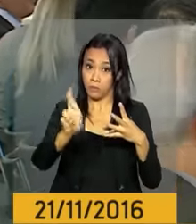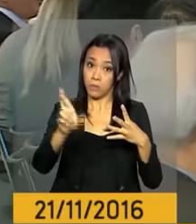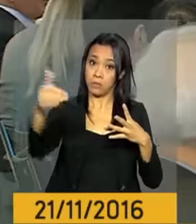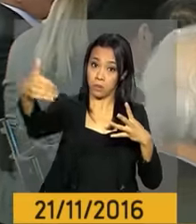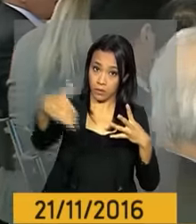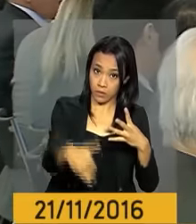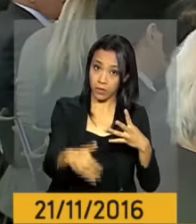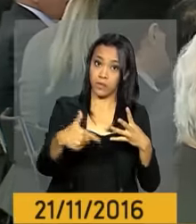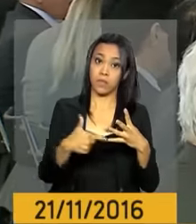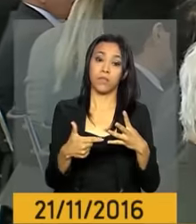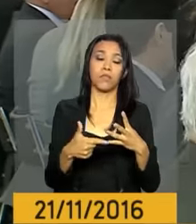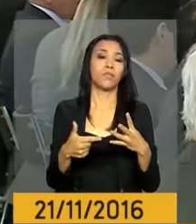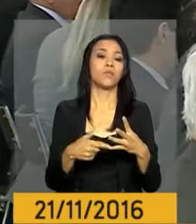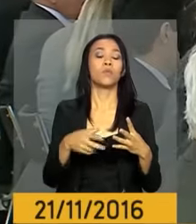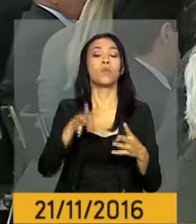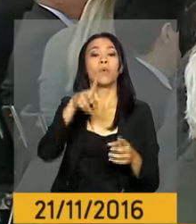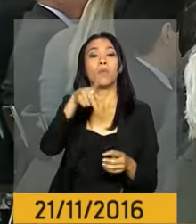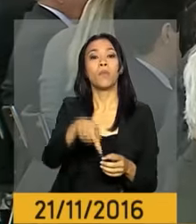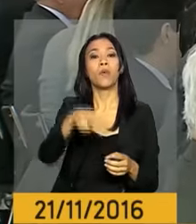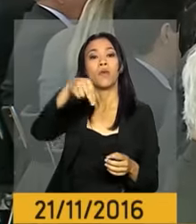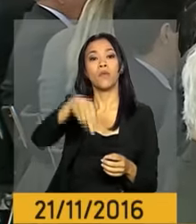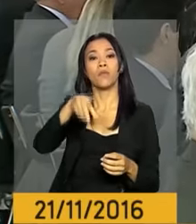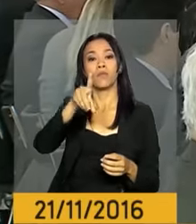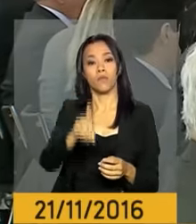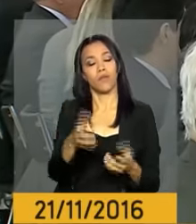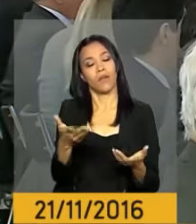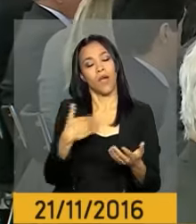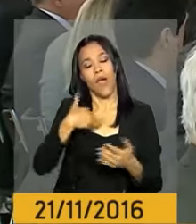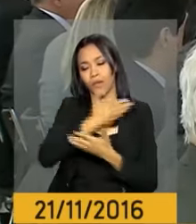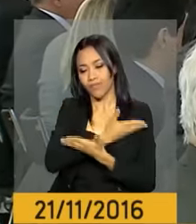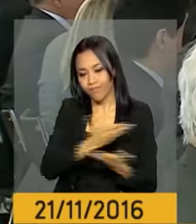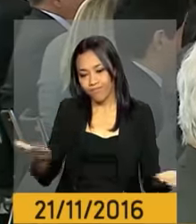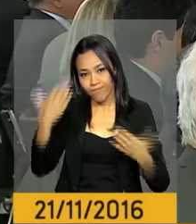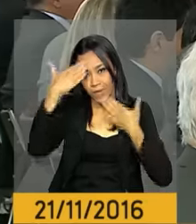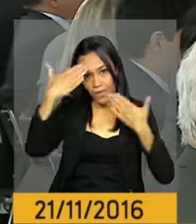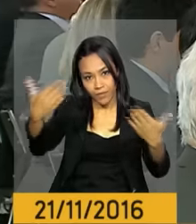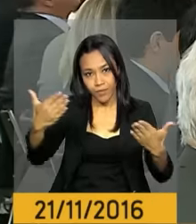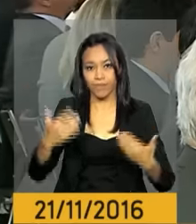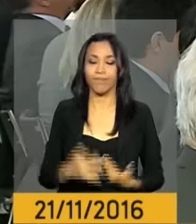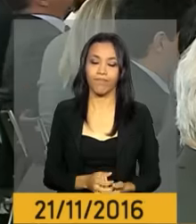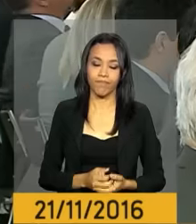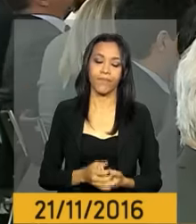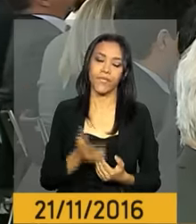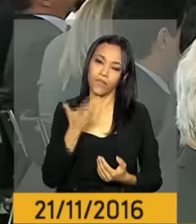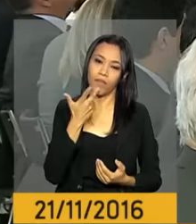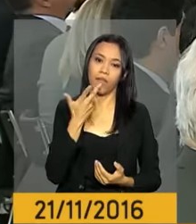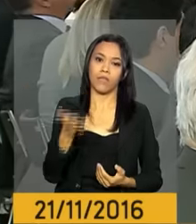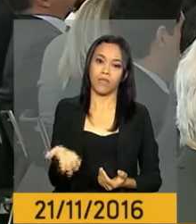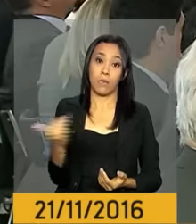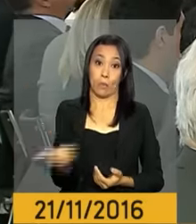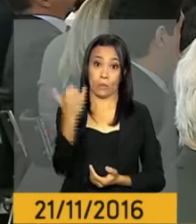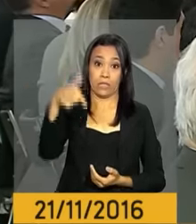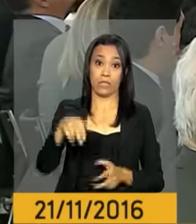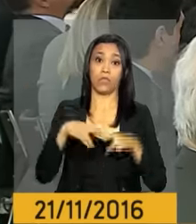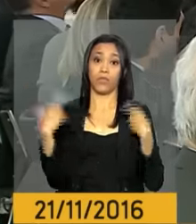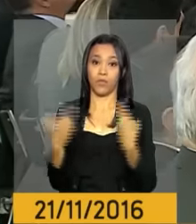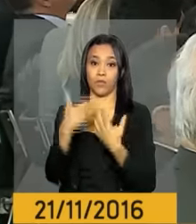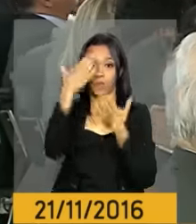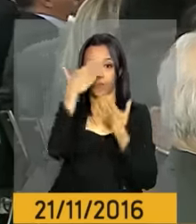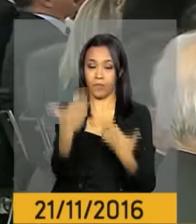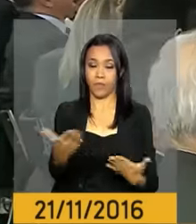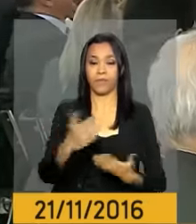Fabian Sick, do PNUD. A todos eu agradeço e, com isso, eu quero revelar a importância desta reunião. Muito